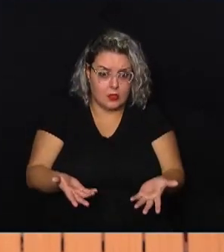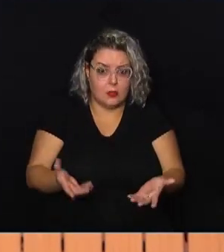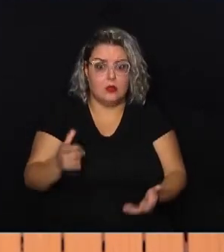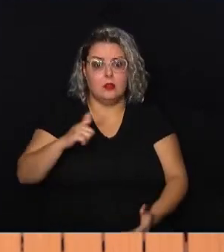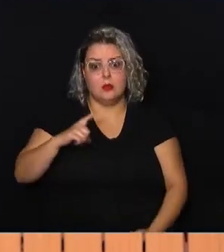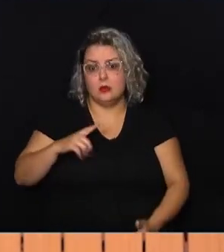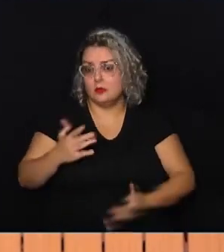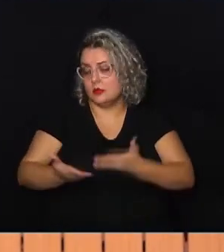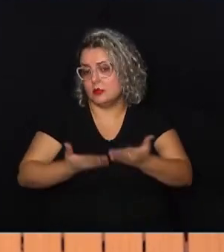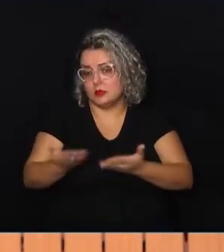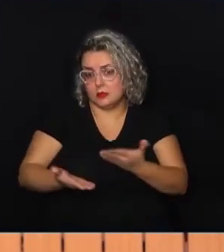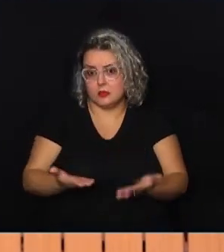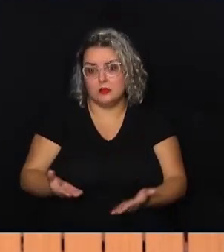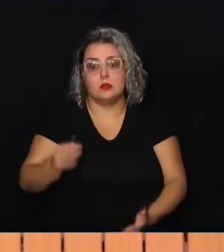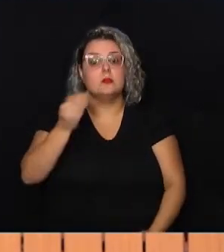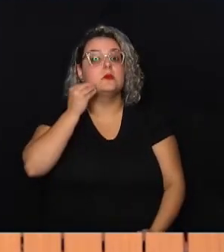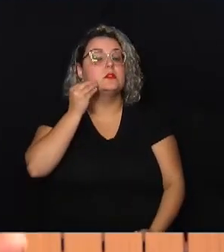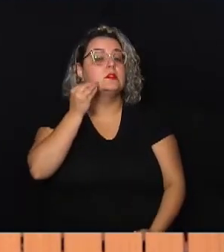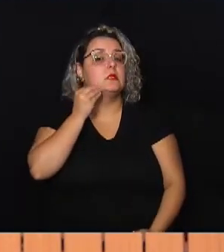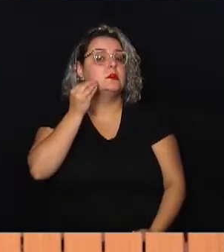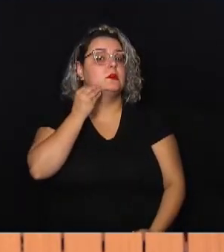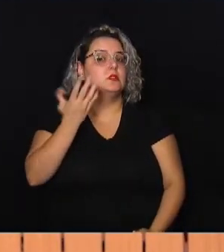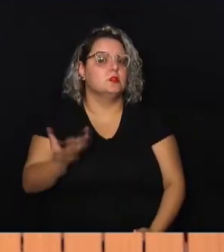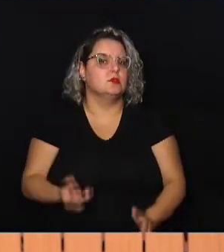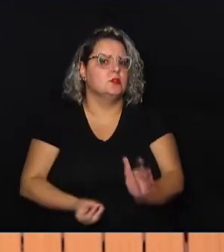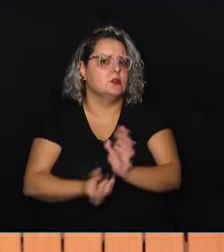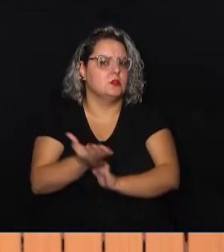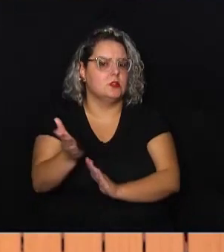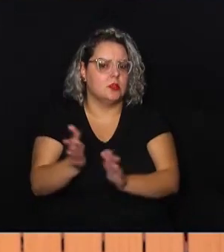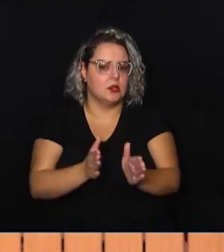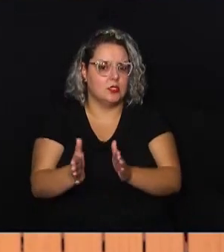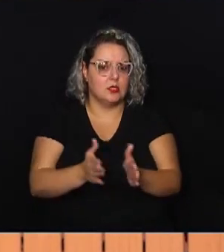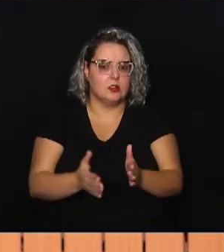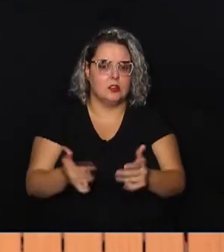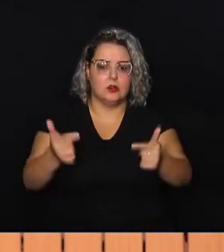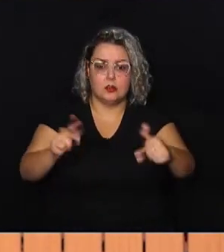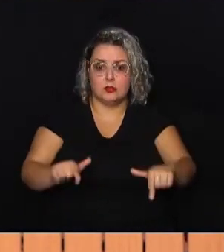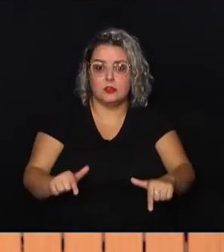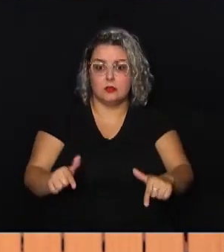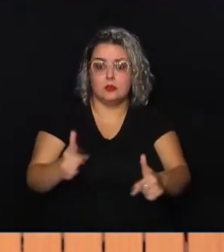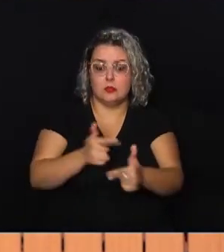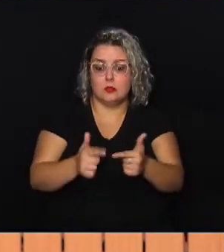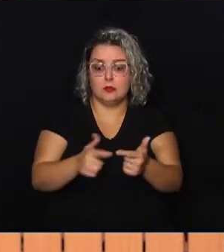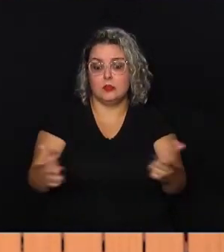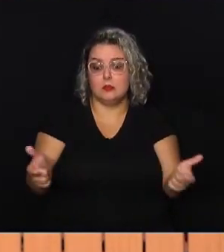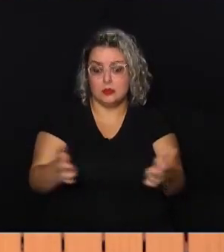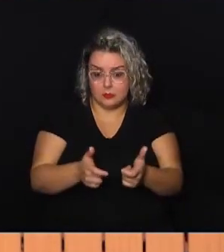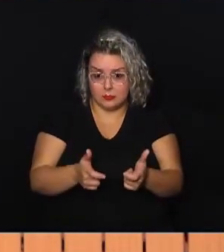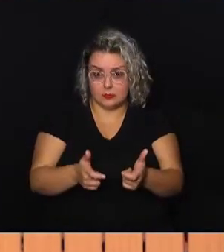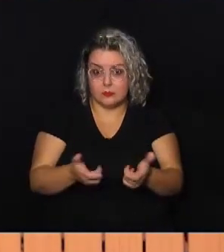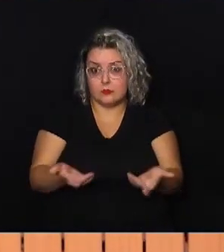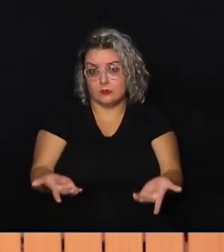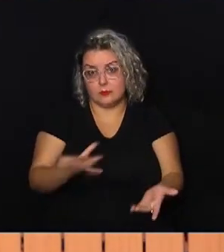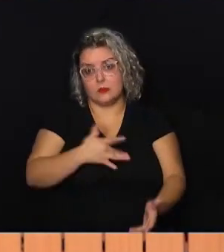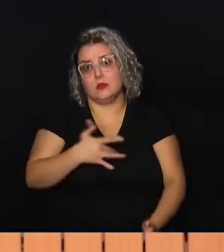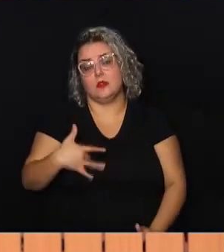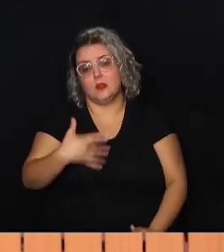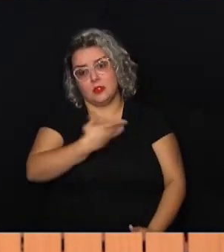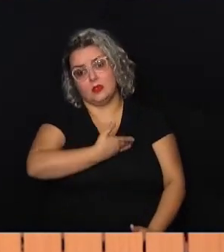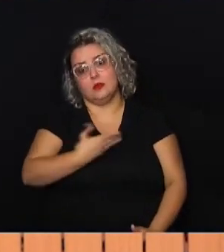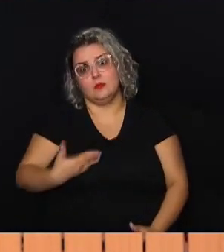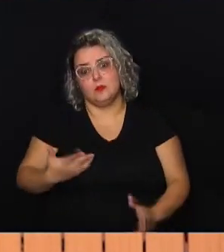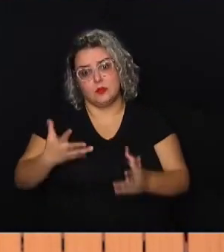existem tentativas de criar uma situação de ambiência para se minimizar esses problemas. Mas na saúde pública, por tudo que